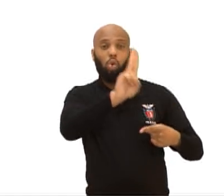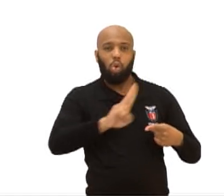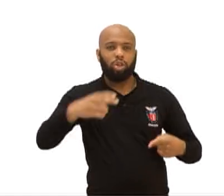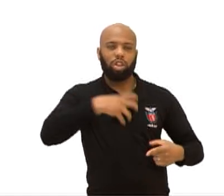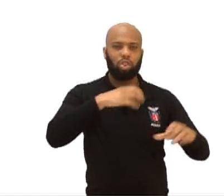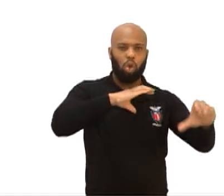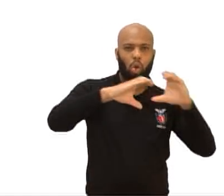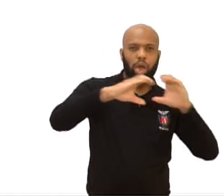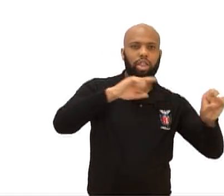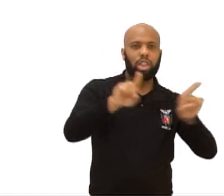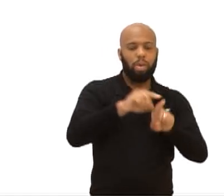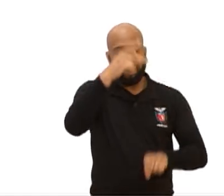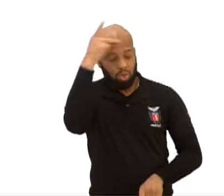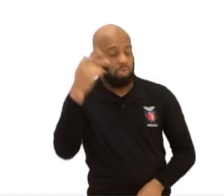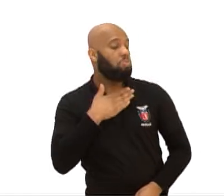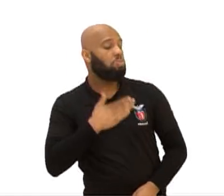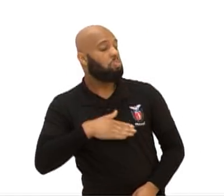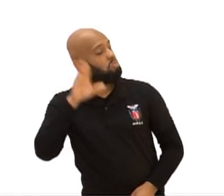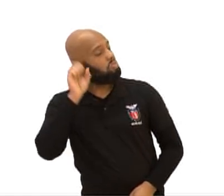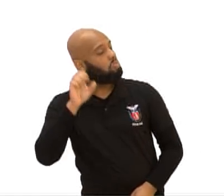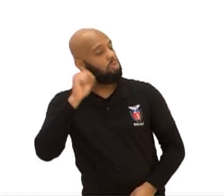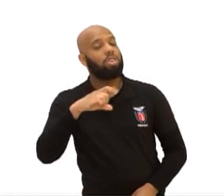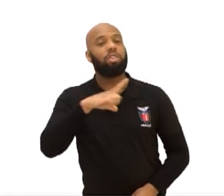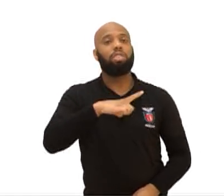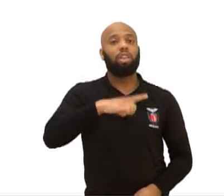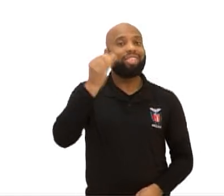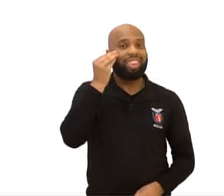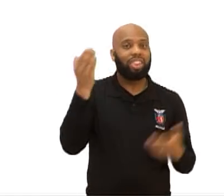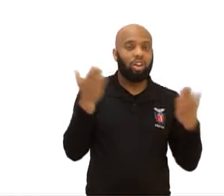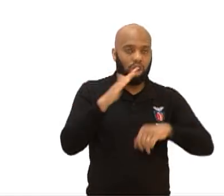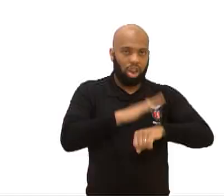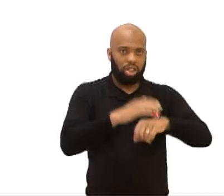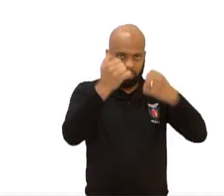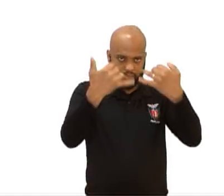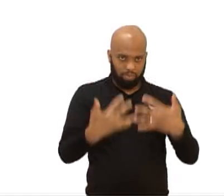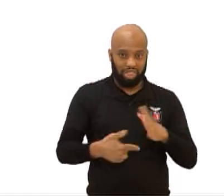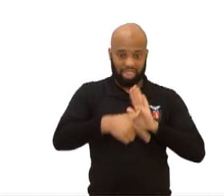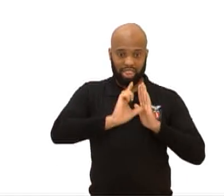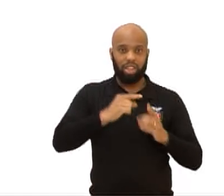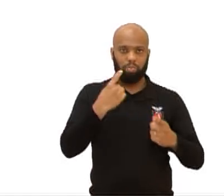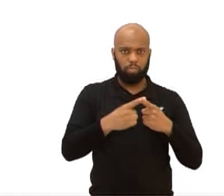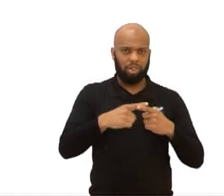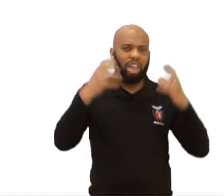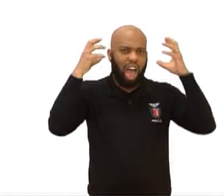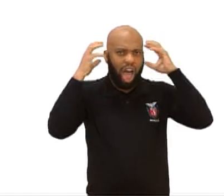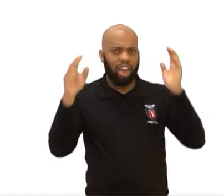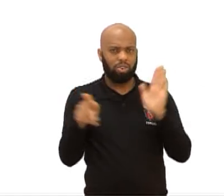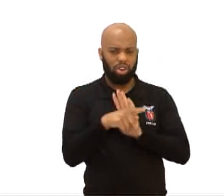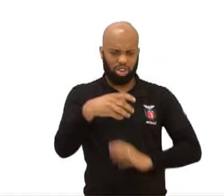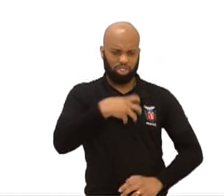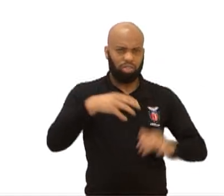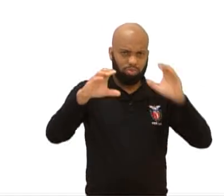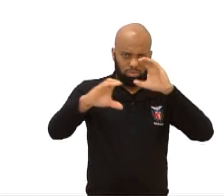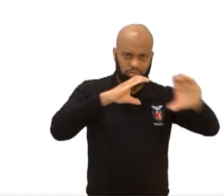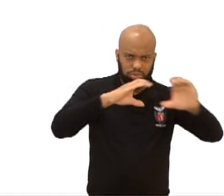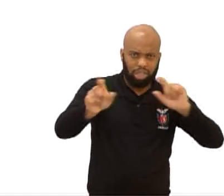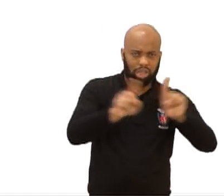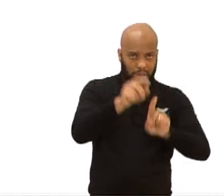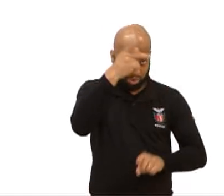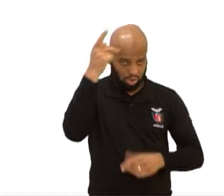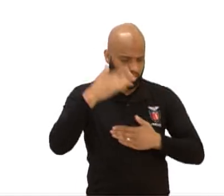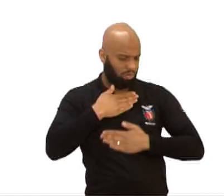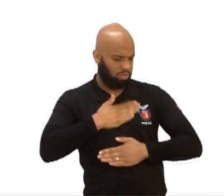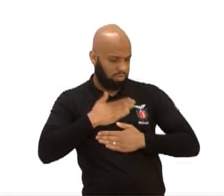comunicação e entretenimento. Tentem se lembrar, esse momento que eu acabei de explicar. O rádio foi utilizado como meio de comunicação e